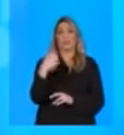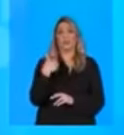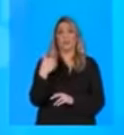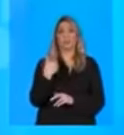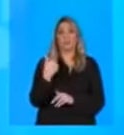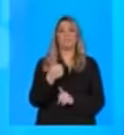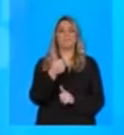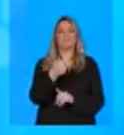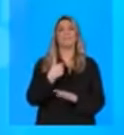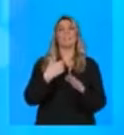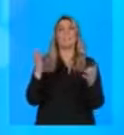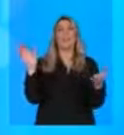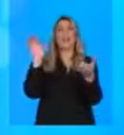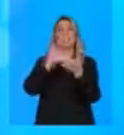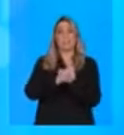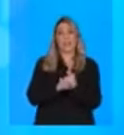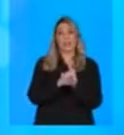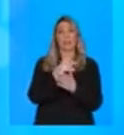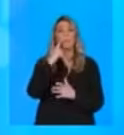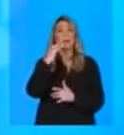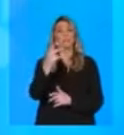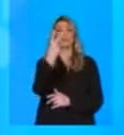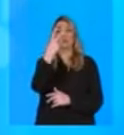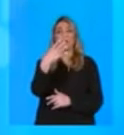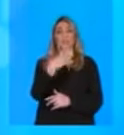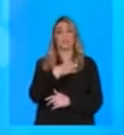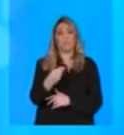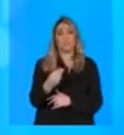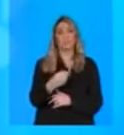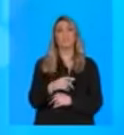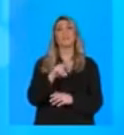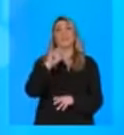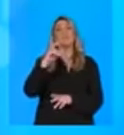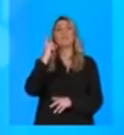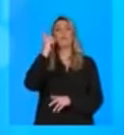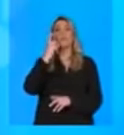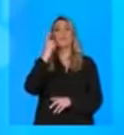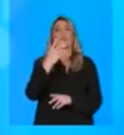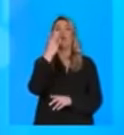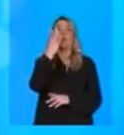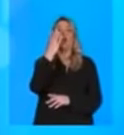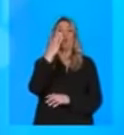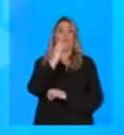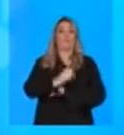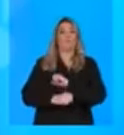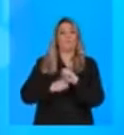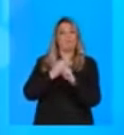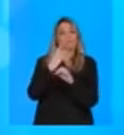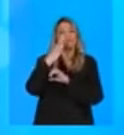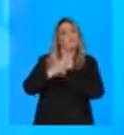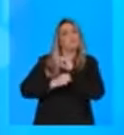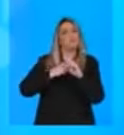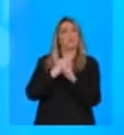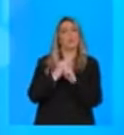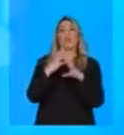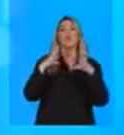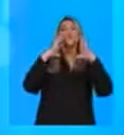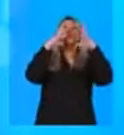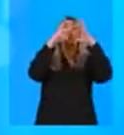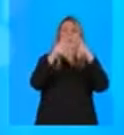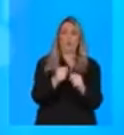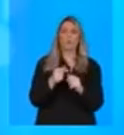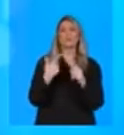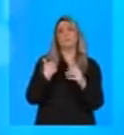empresário casado pai de duas filhas e sou Deputado a quatro mandatos e todos os demais candidatos que estão